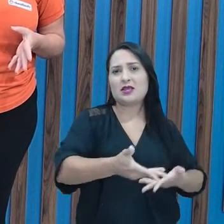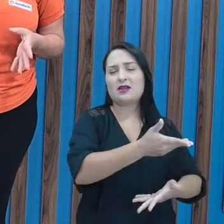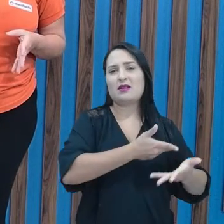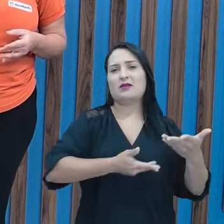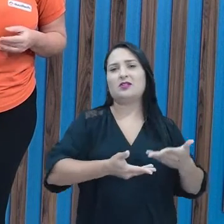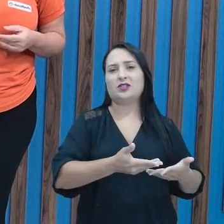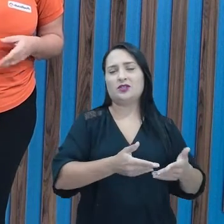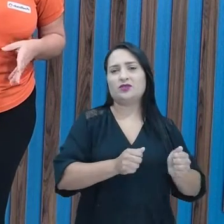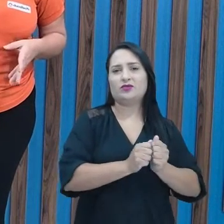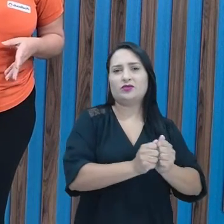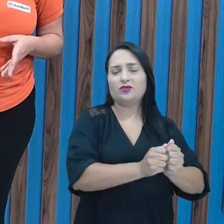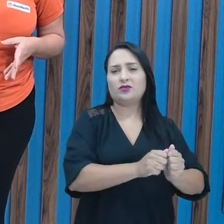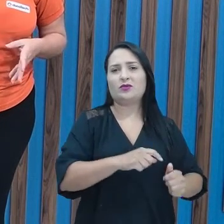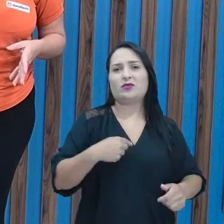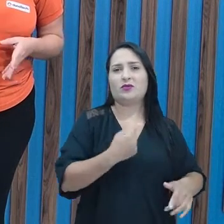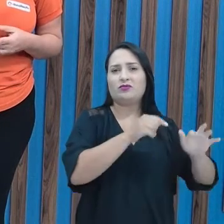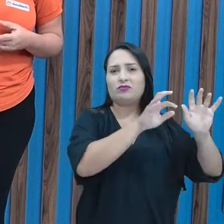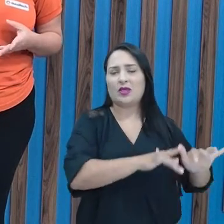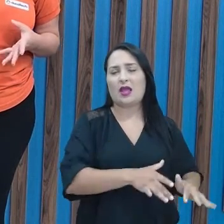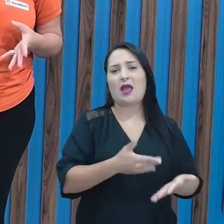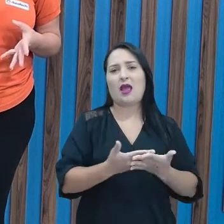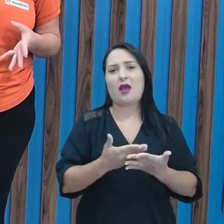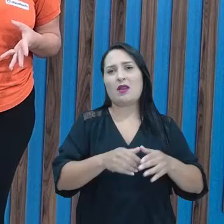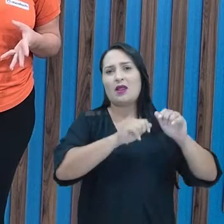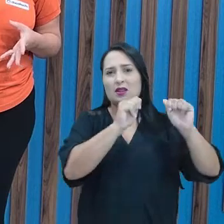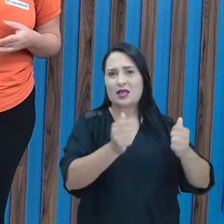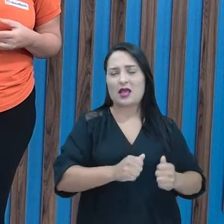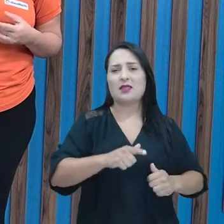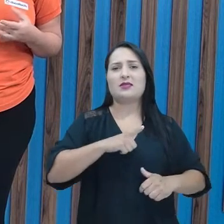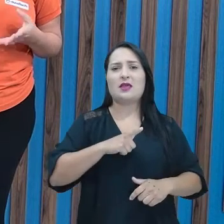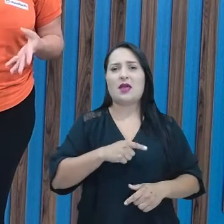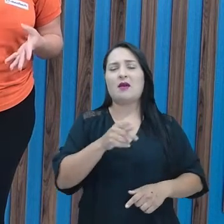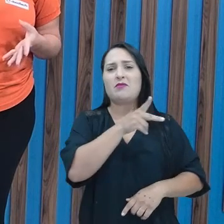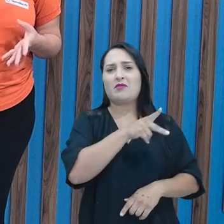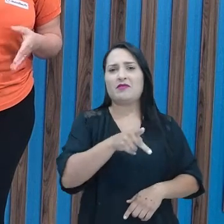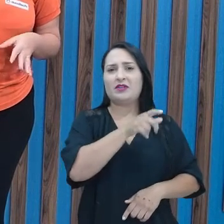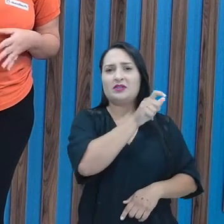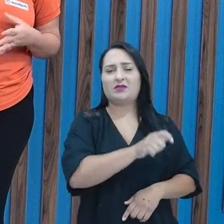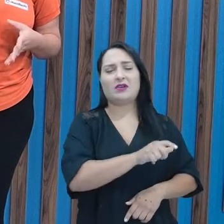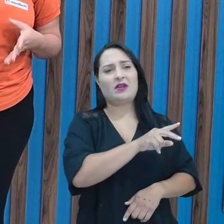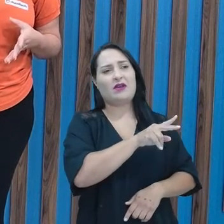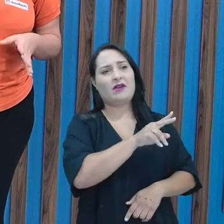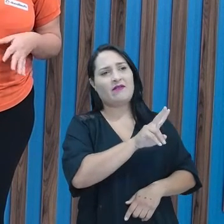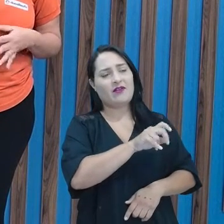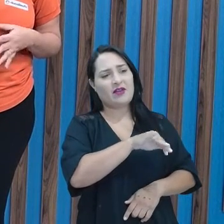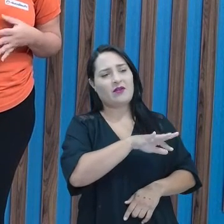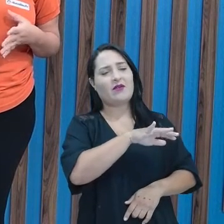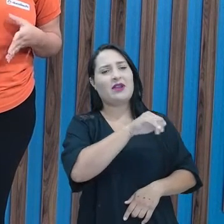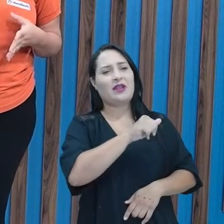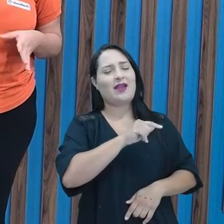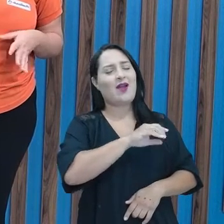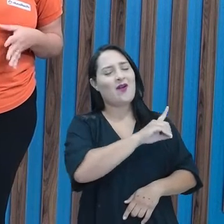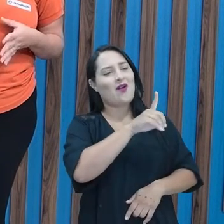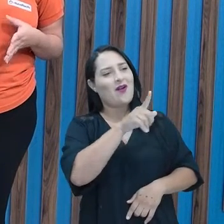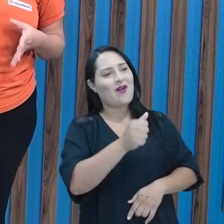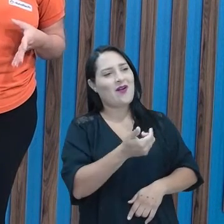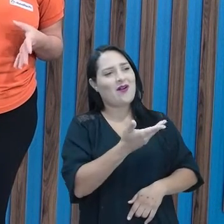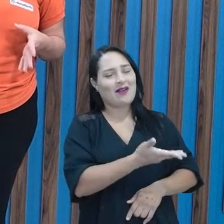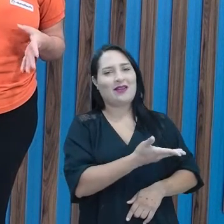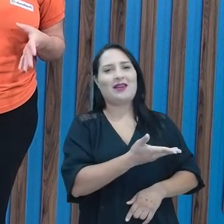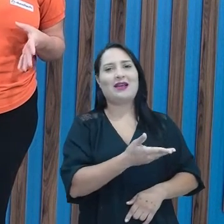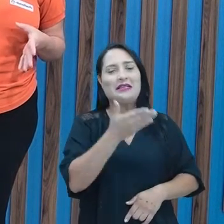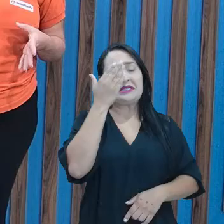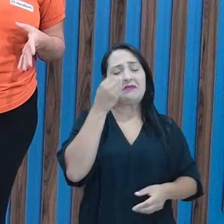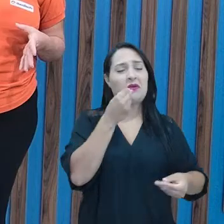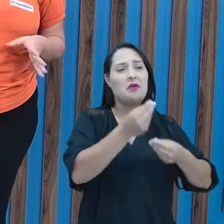no chat. Na nossa aula de artes de hoje está a professora Verônica. Vamos dar um olá para a professora Verônica e saber como é que está a participação